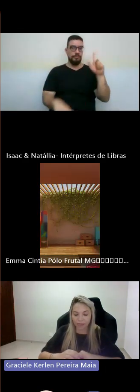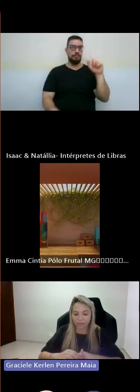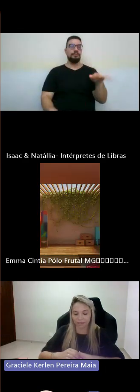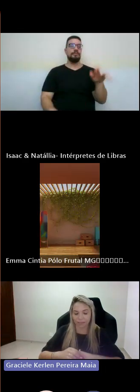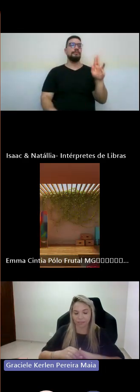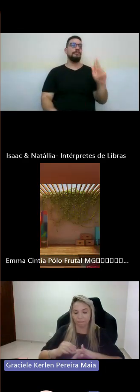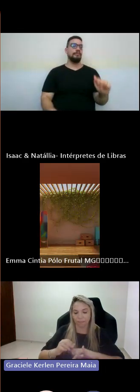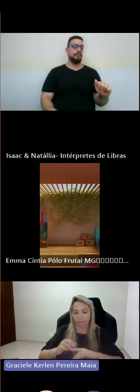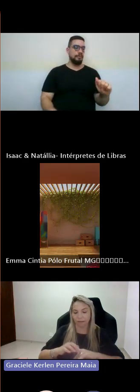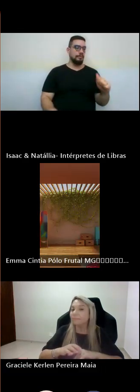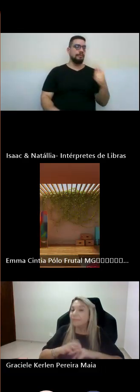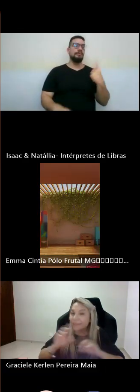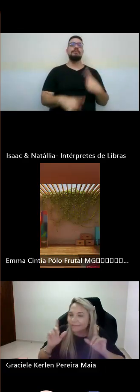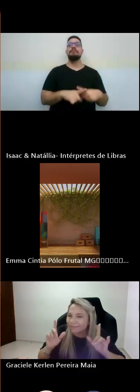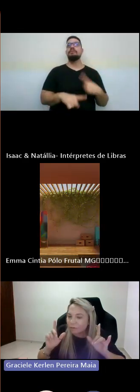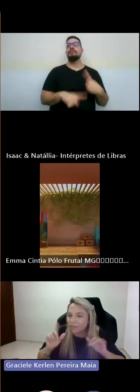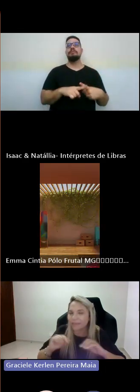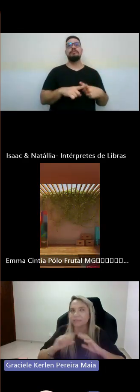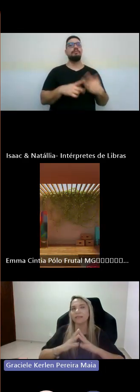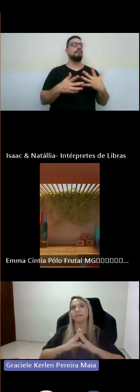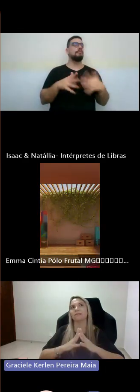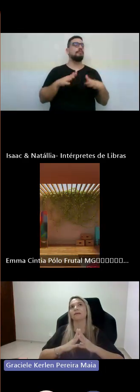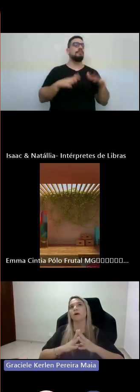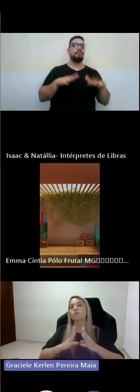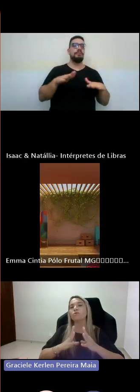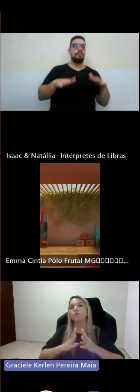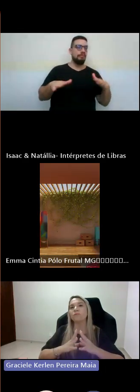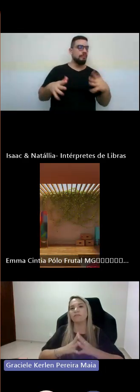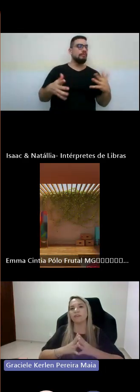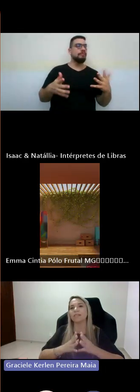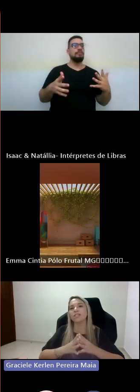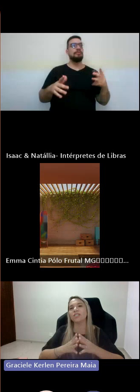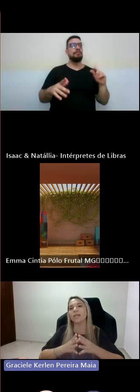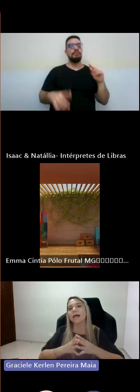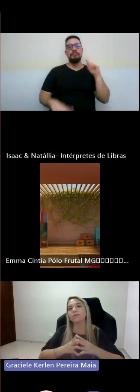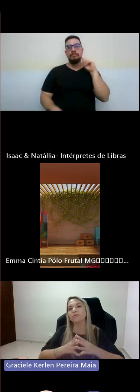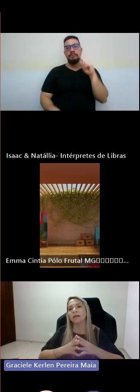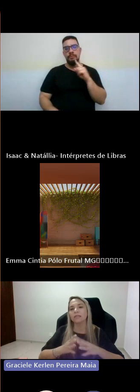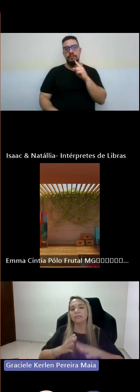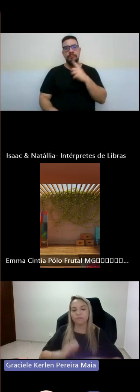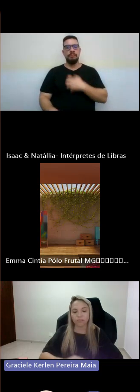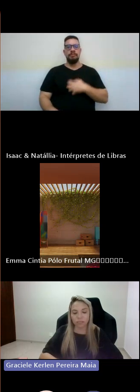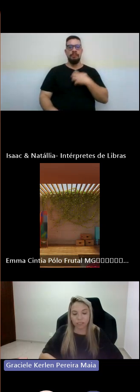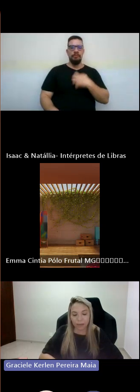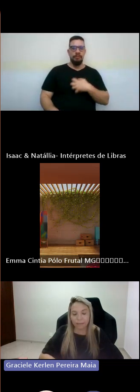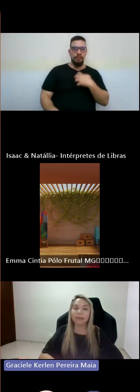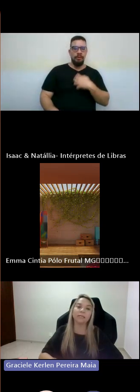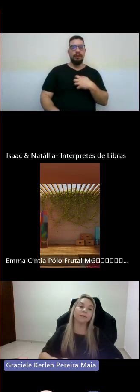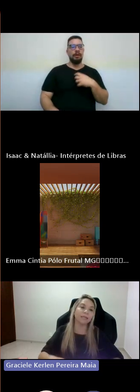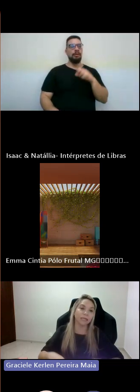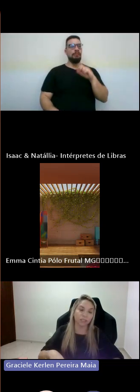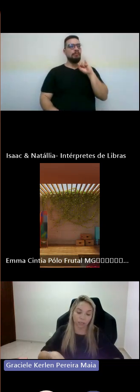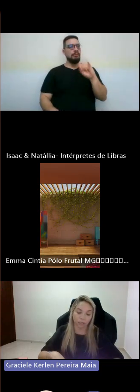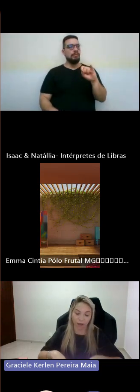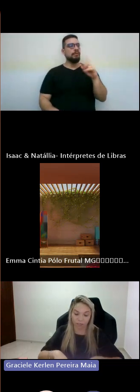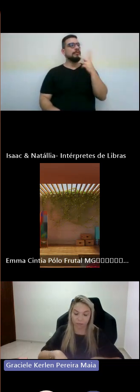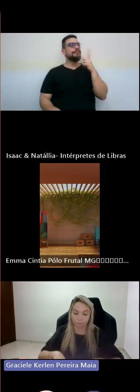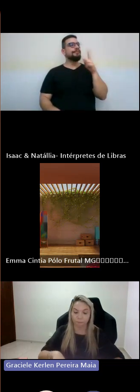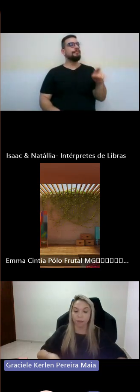às vezes, todas as vezes, o surdo vai ficar chateado se você chamar a língua dele